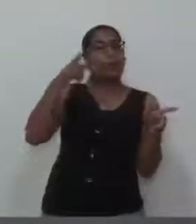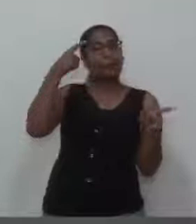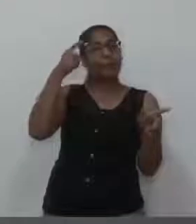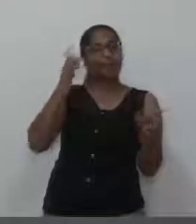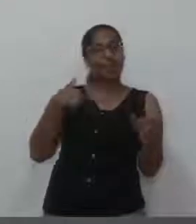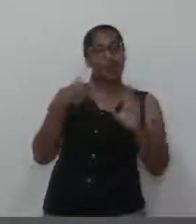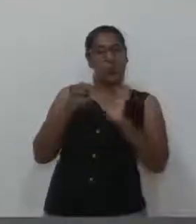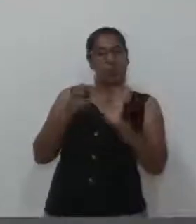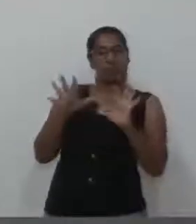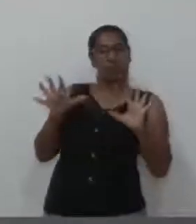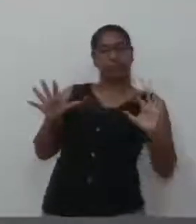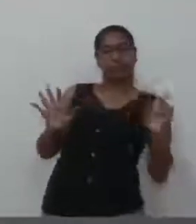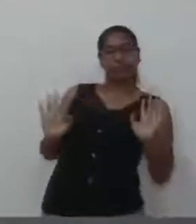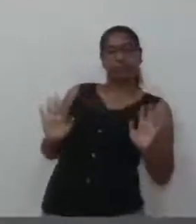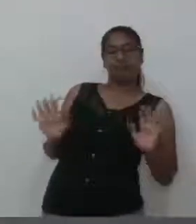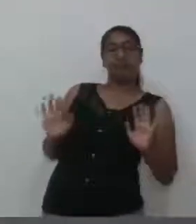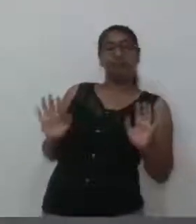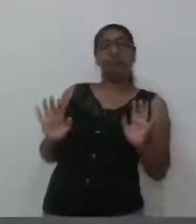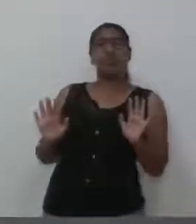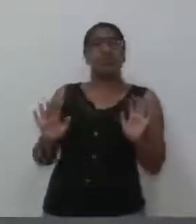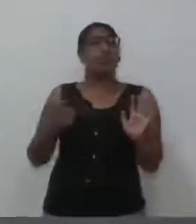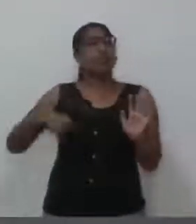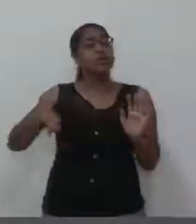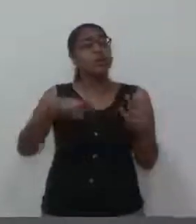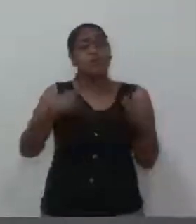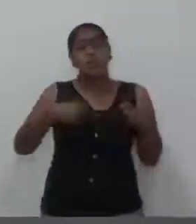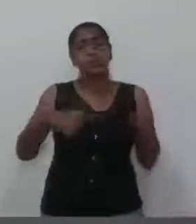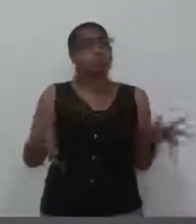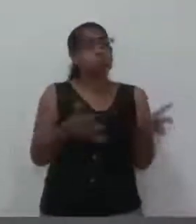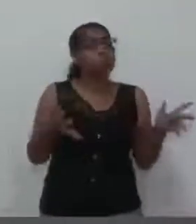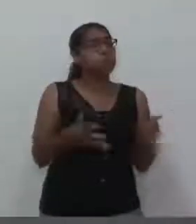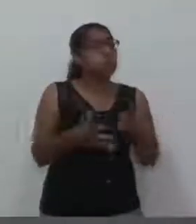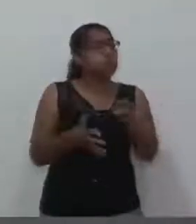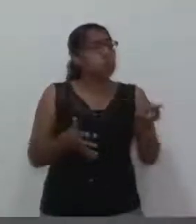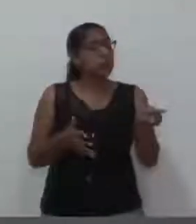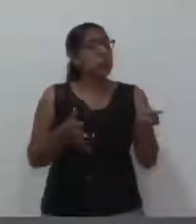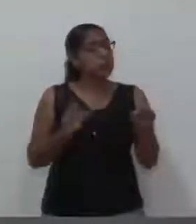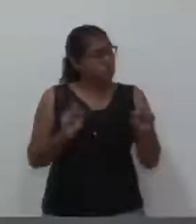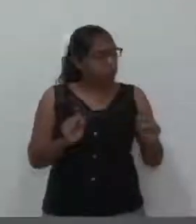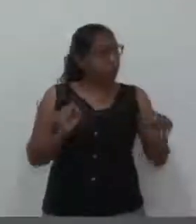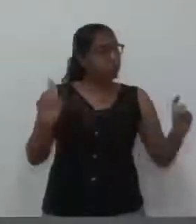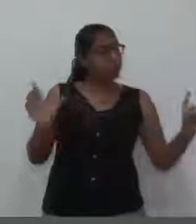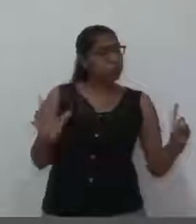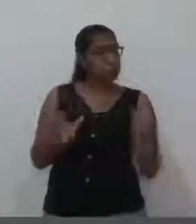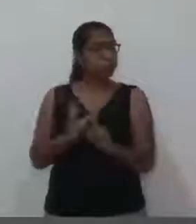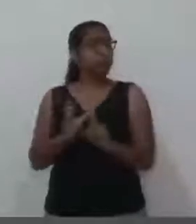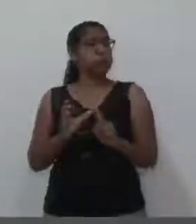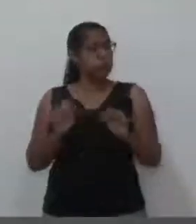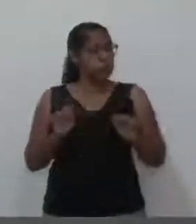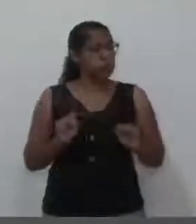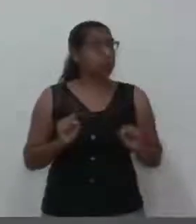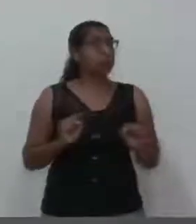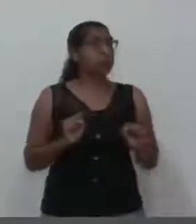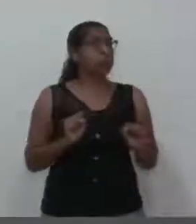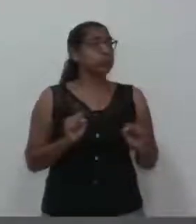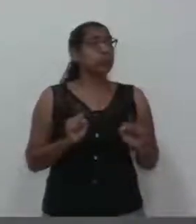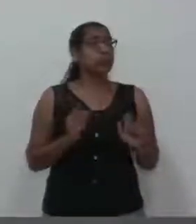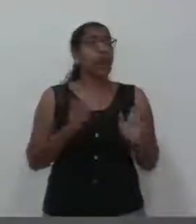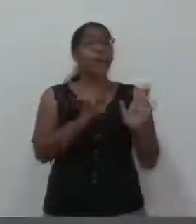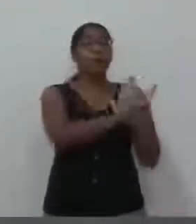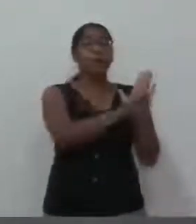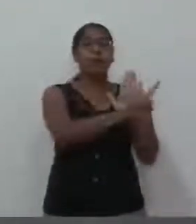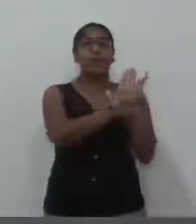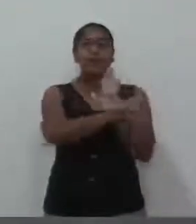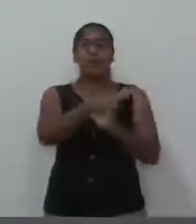nos nossos jovens e temos que provocá-los para que eles participem mais. E aí, quase que automaticamente ali no gráfico sai,